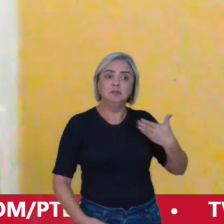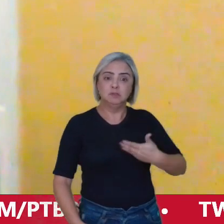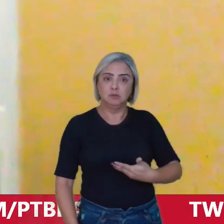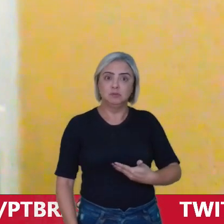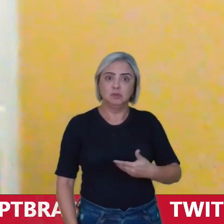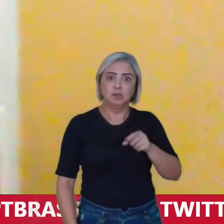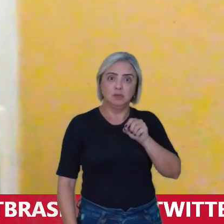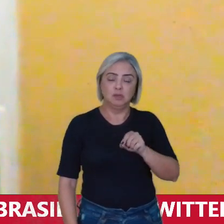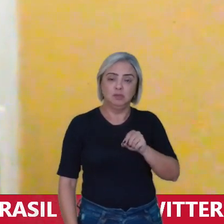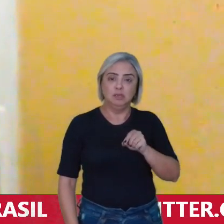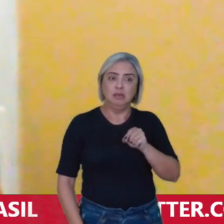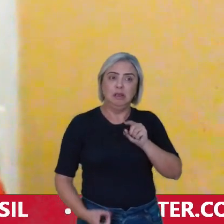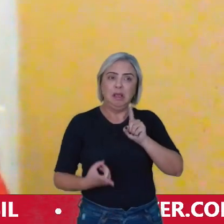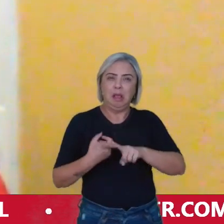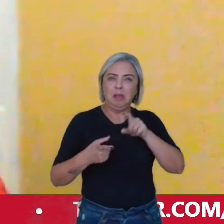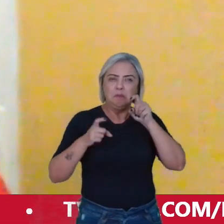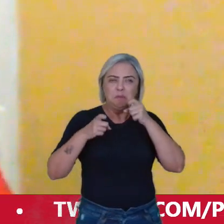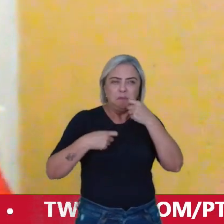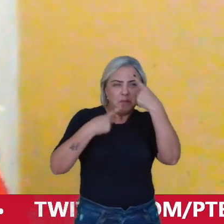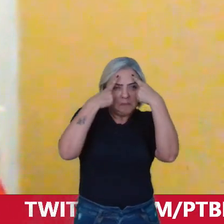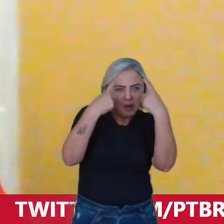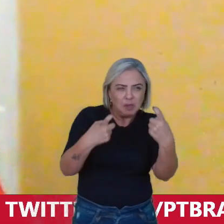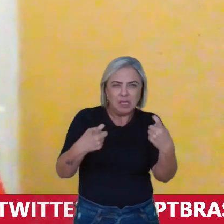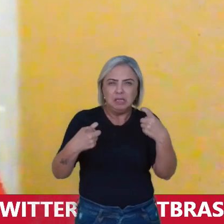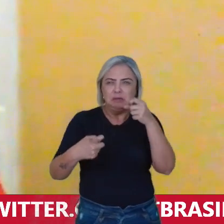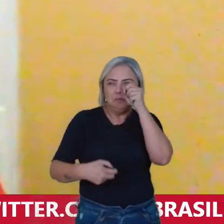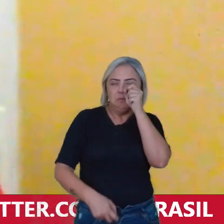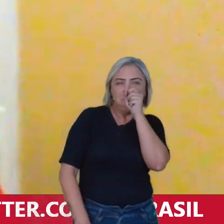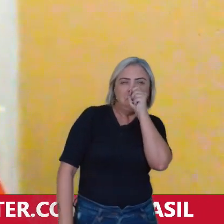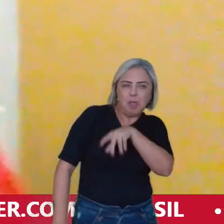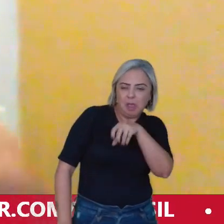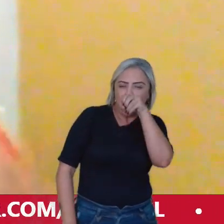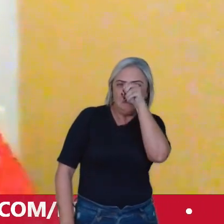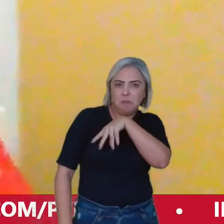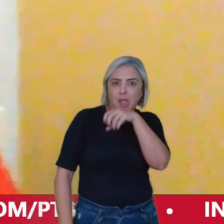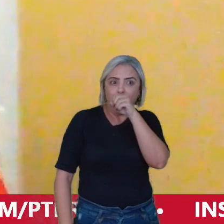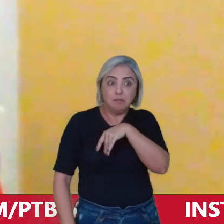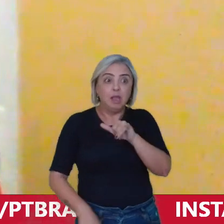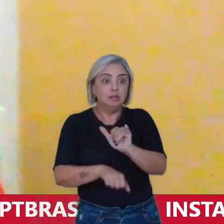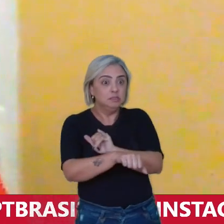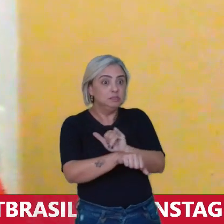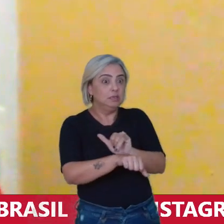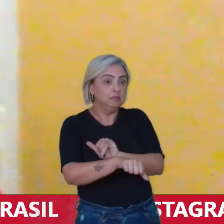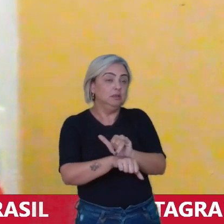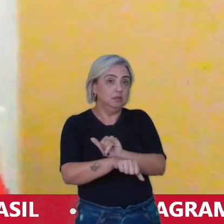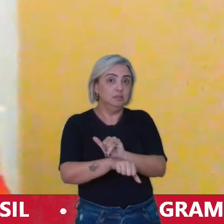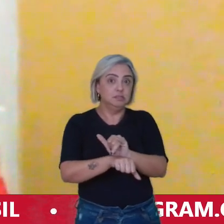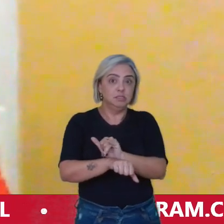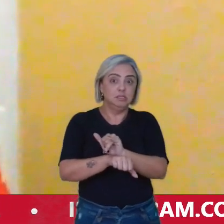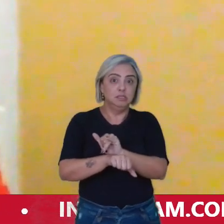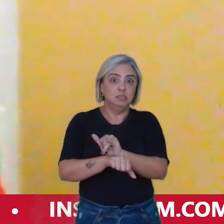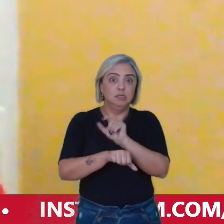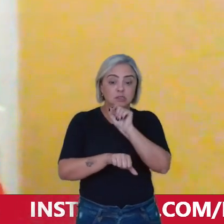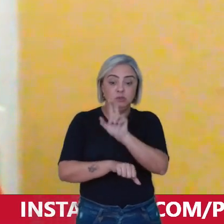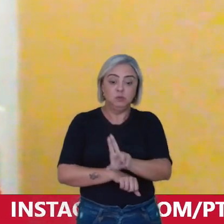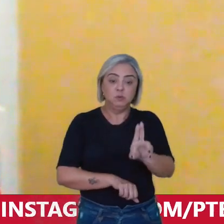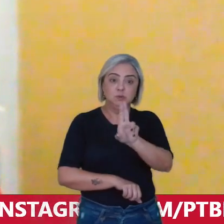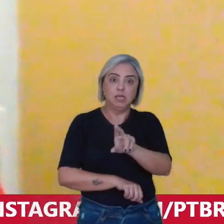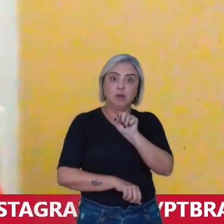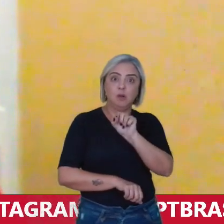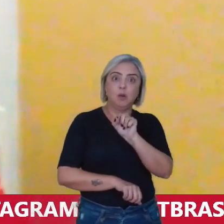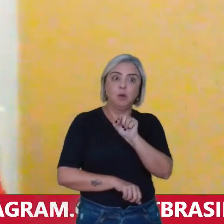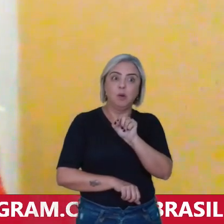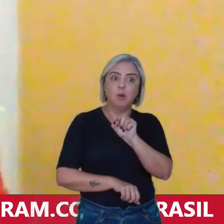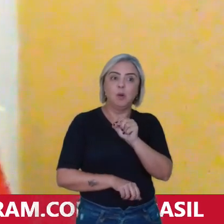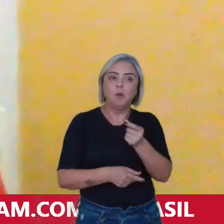só agredindo, né, no sentido tático mesmo deles, de usar isso como